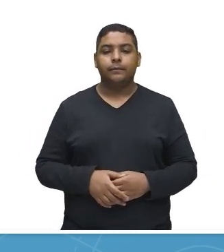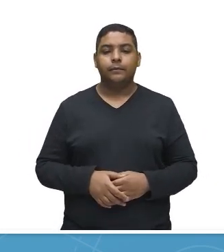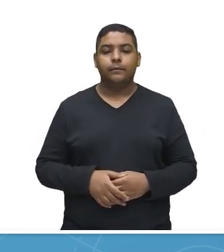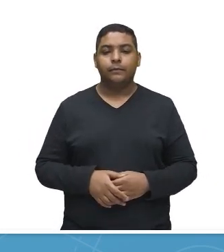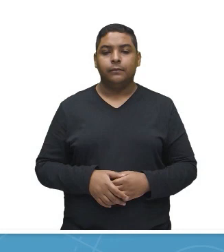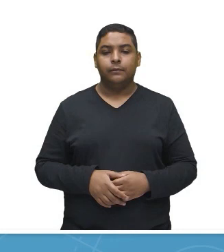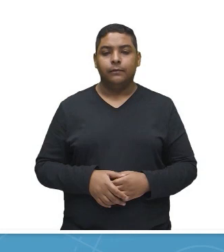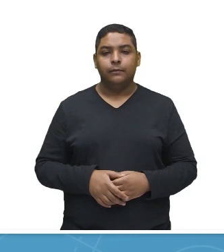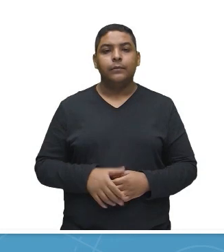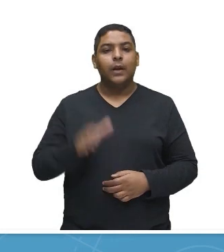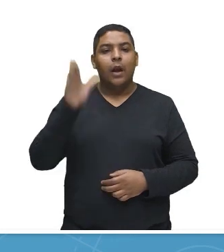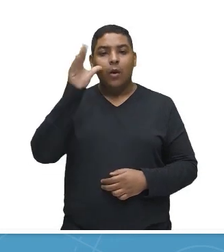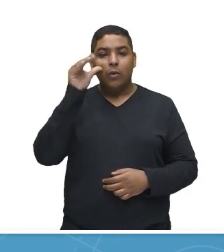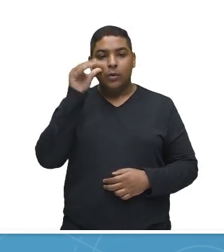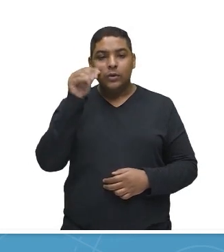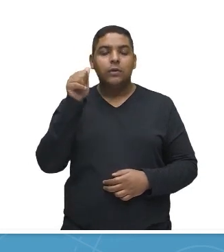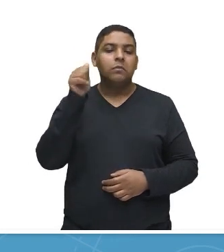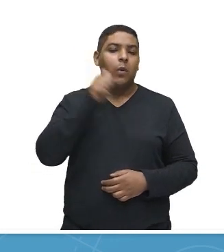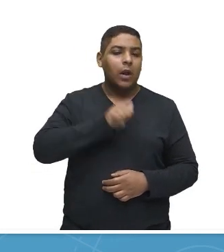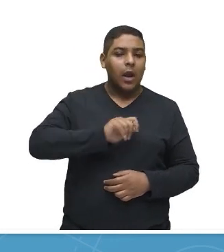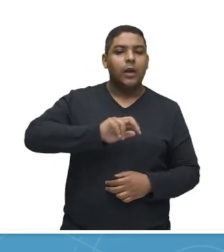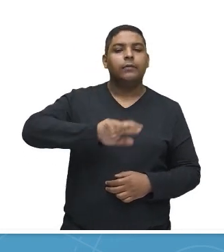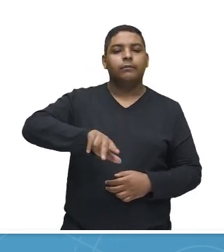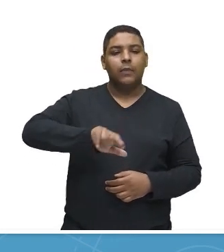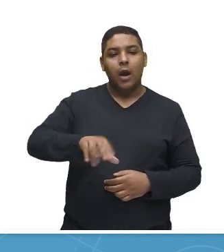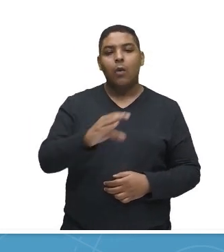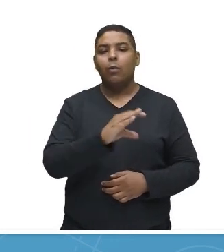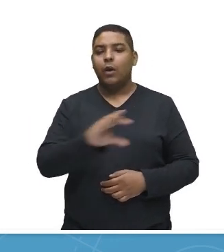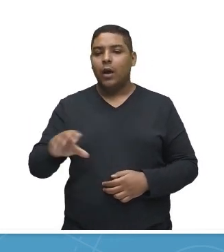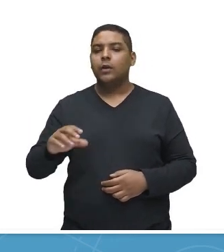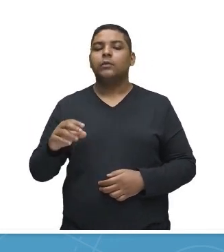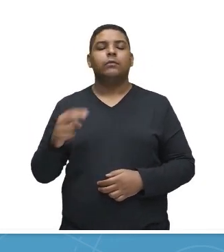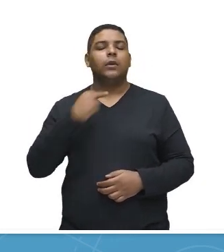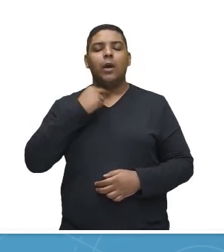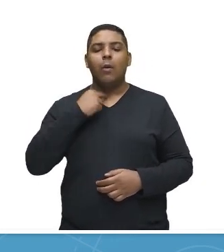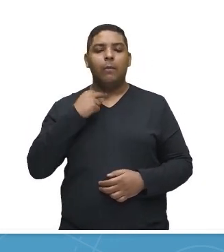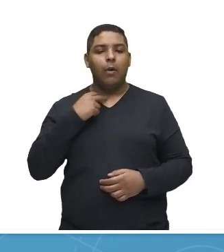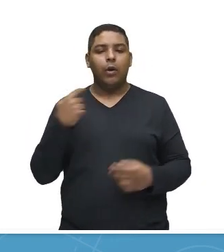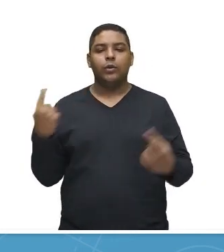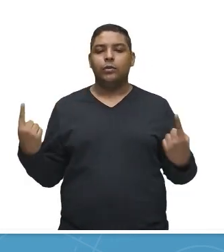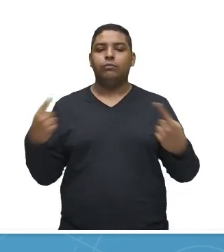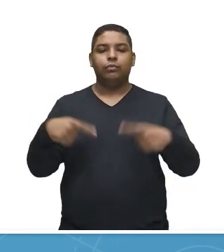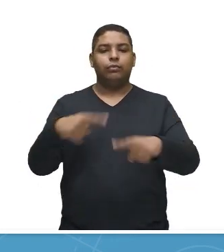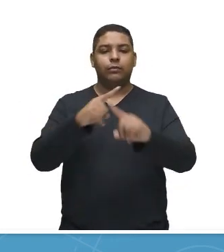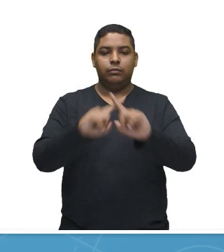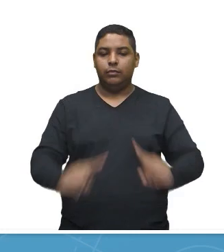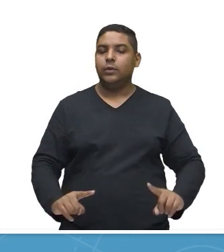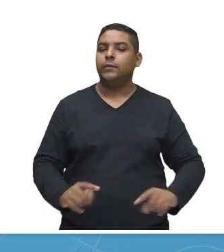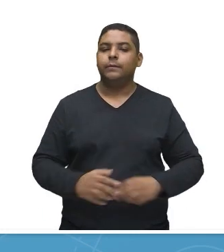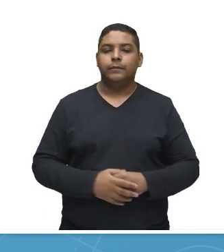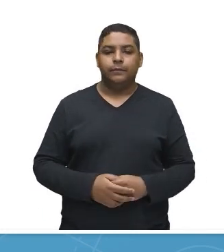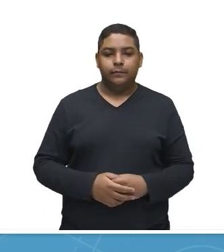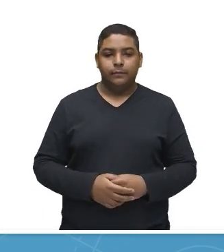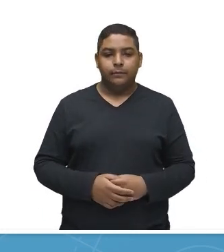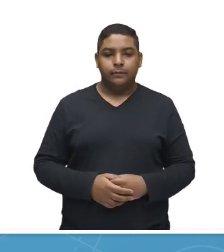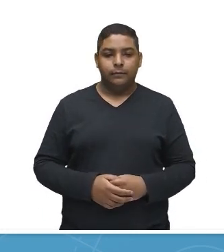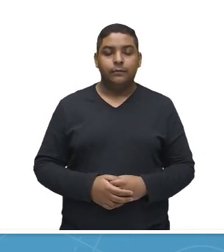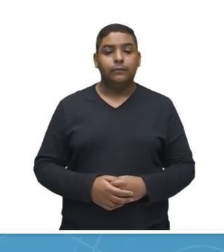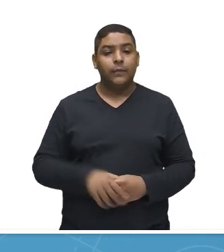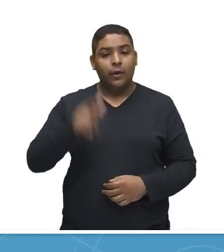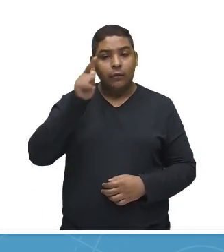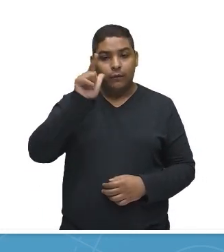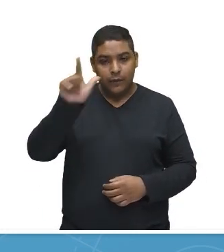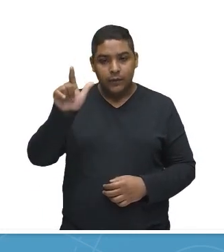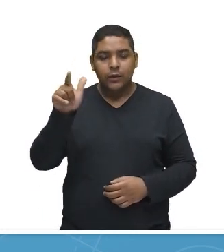a curiosidade, as mulheres não lutam e os cunhados também não podem lutar entre si. E quando o